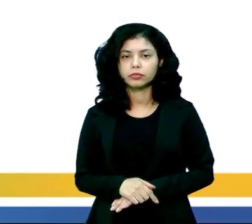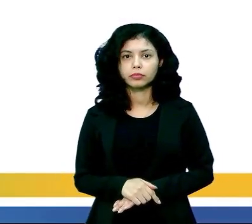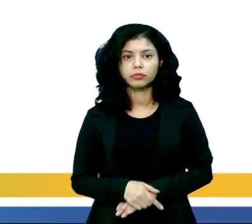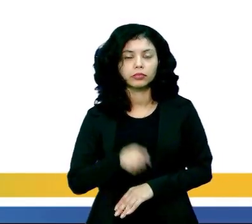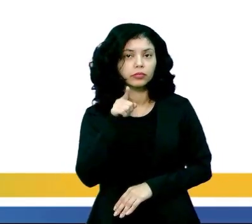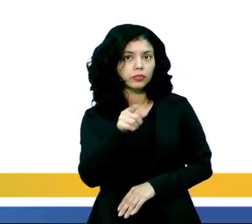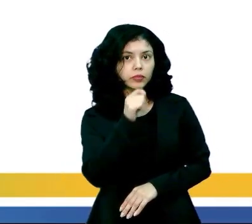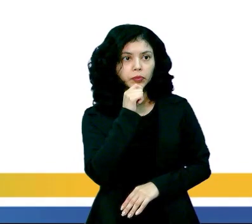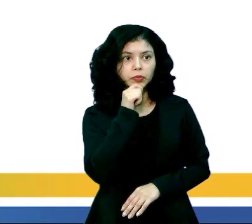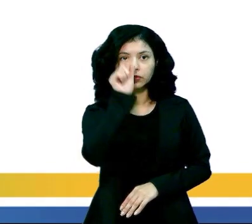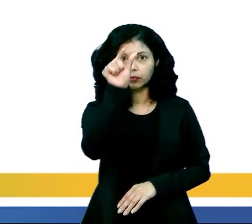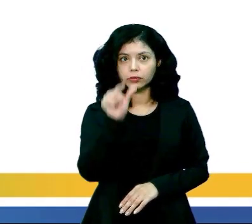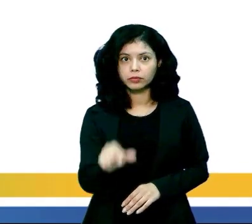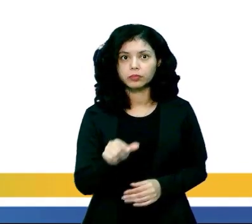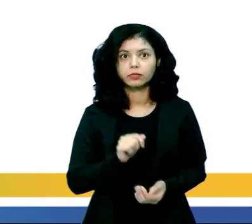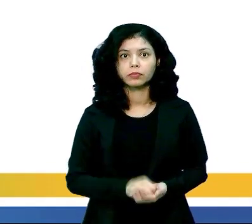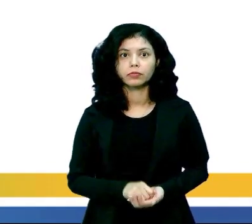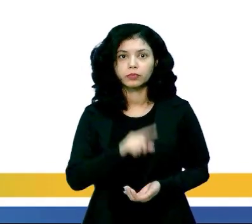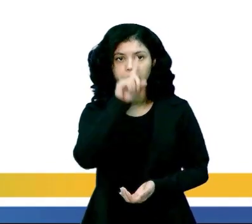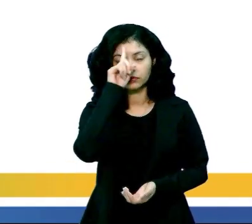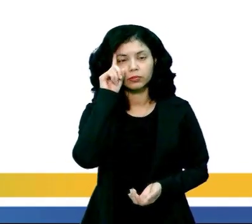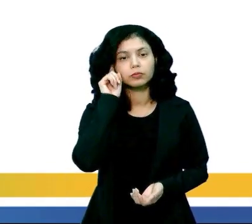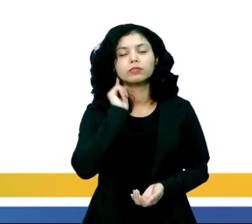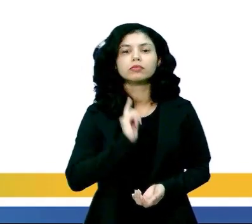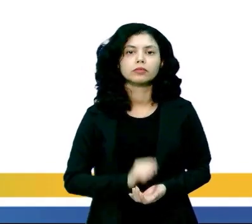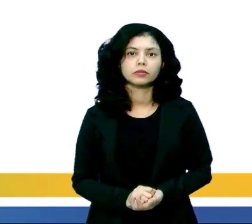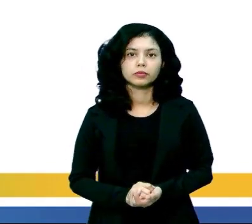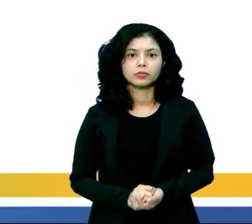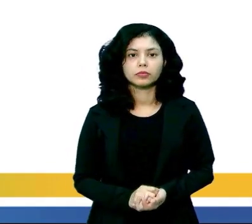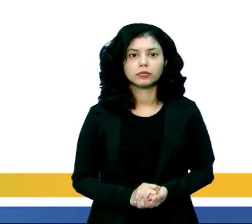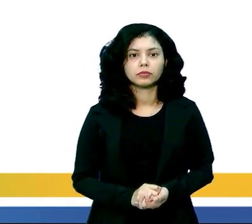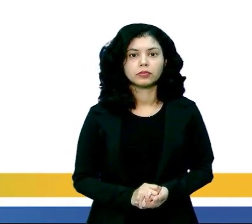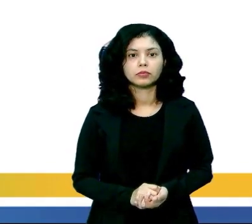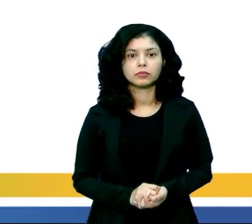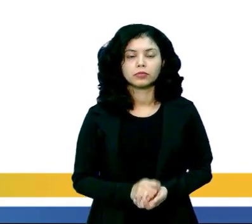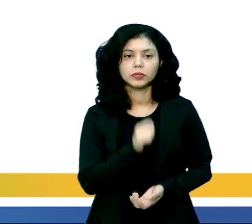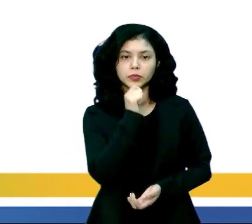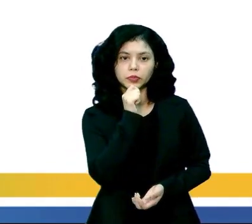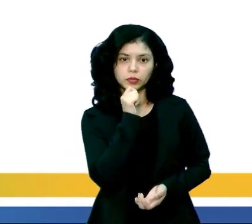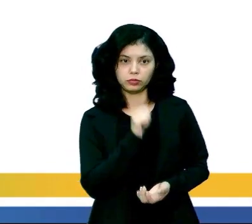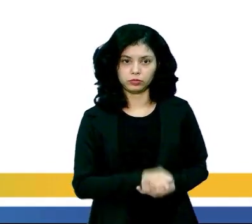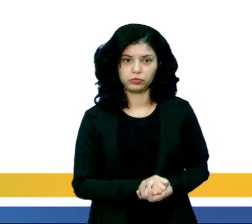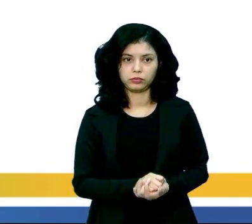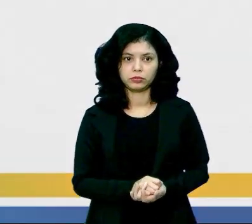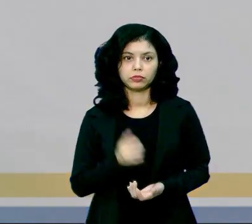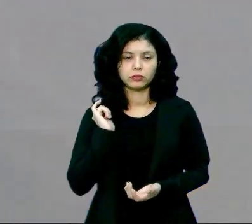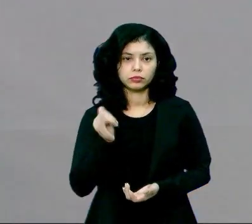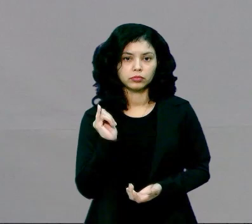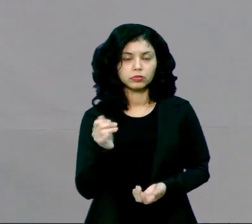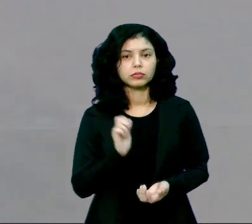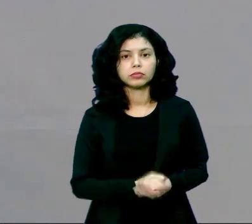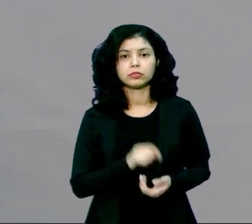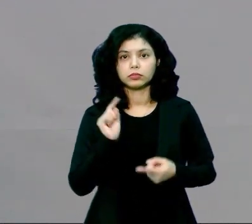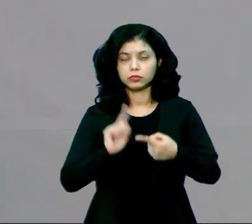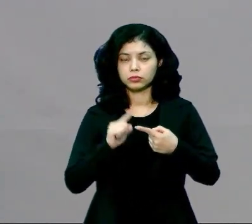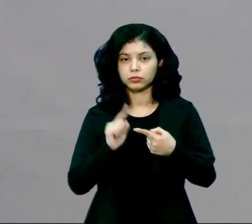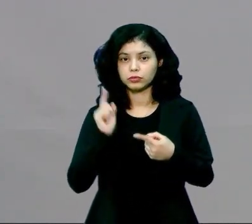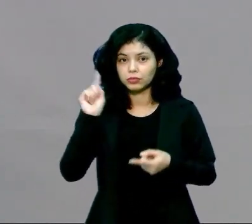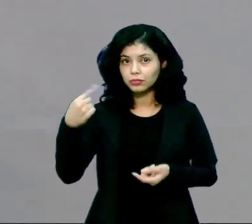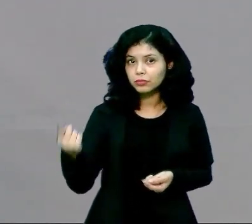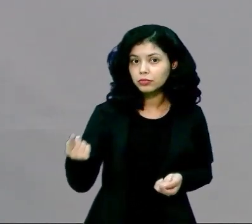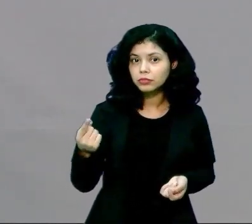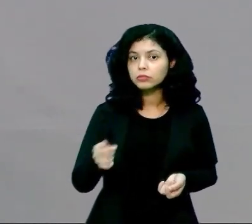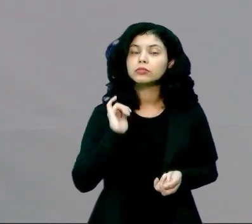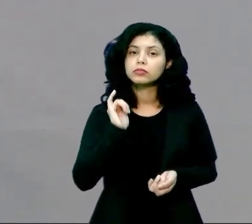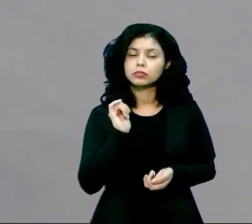E aí, dentro dos personagens, né? Não menos importante aqui, antes, galera, falando do narrador, né? O narrador é aquele que